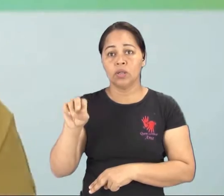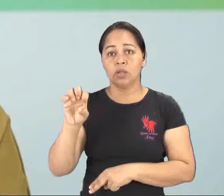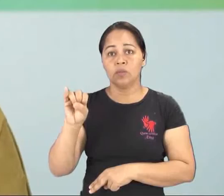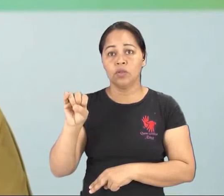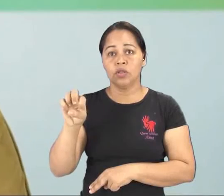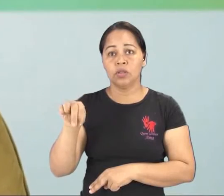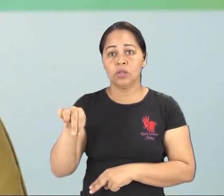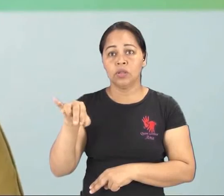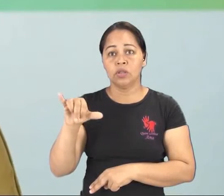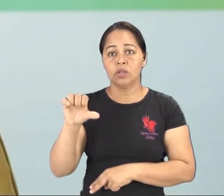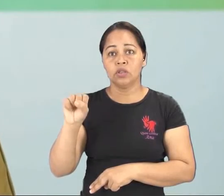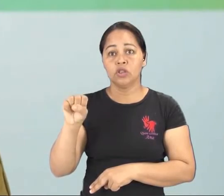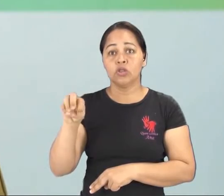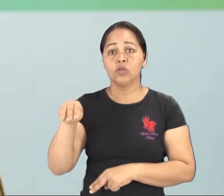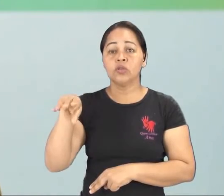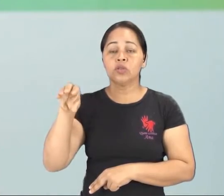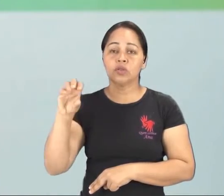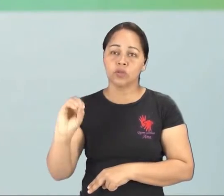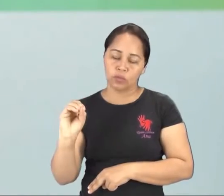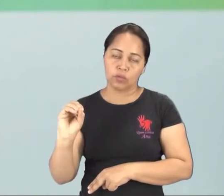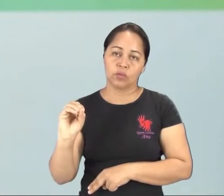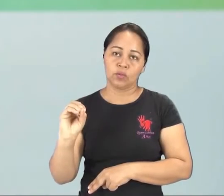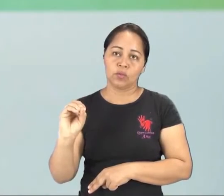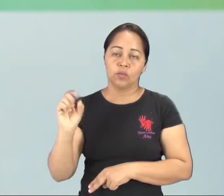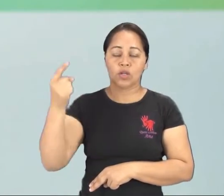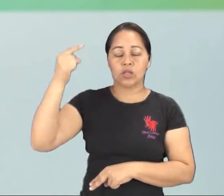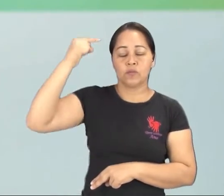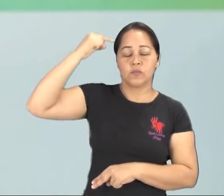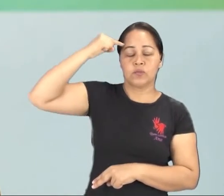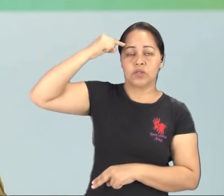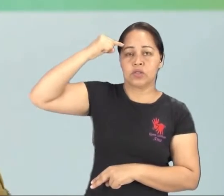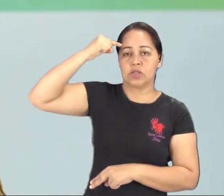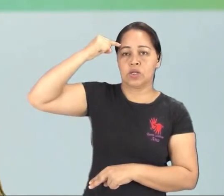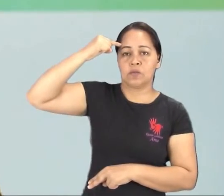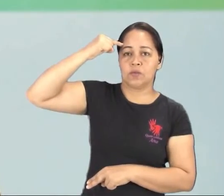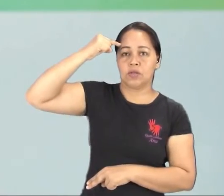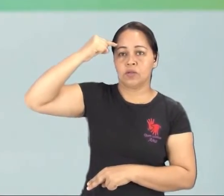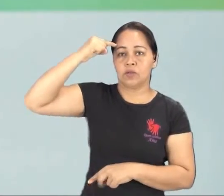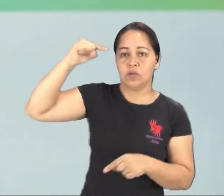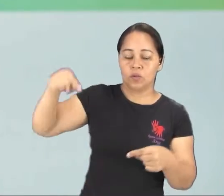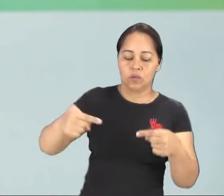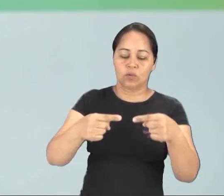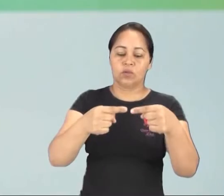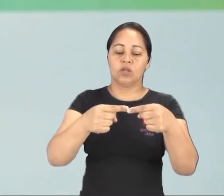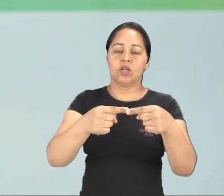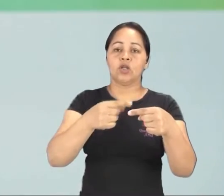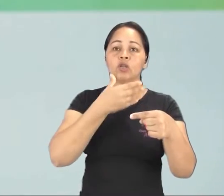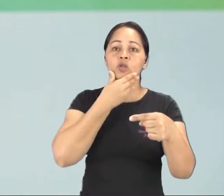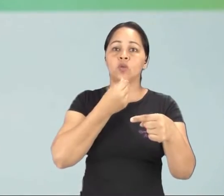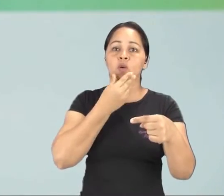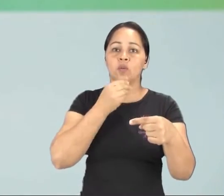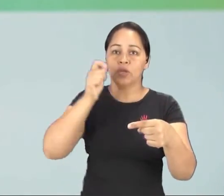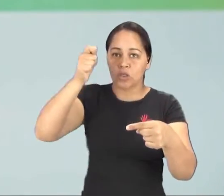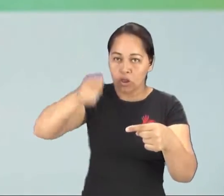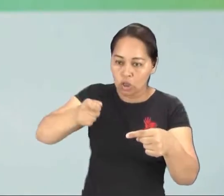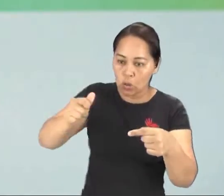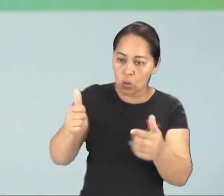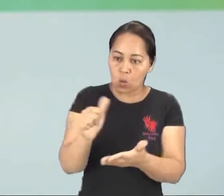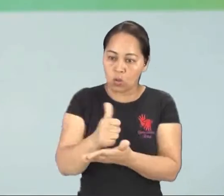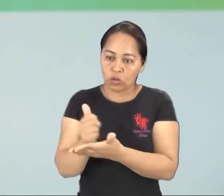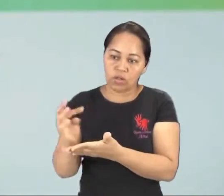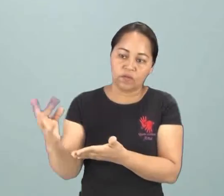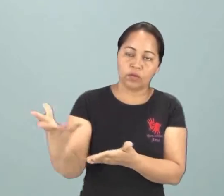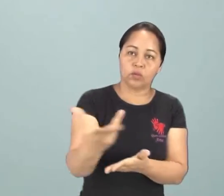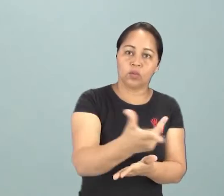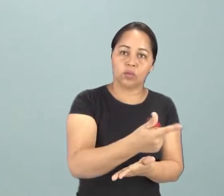o eixo norteador do pensamento determinista era que o homem era o produto do meio. Tá bom? Depois